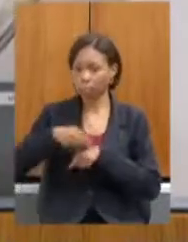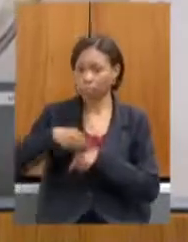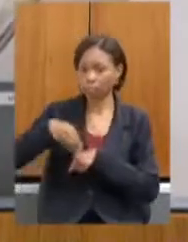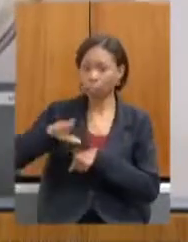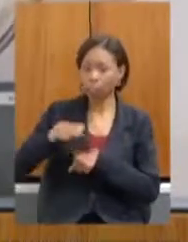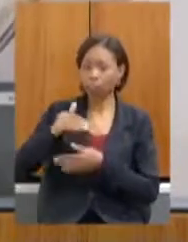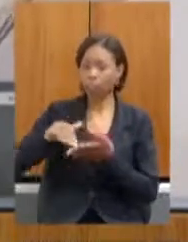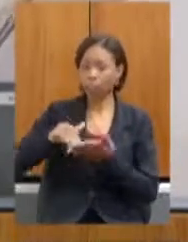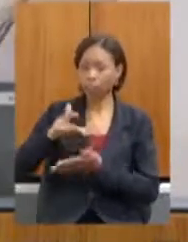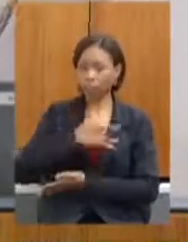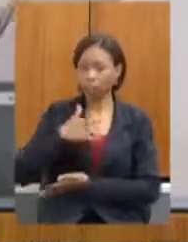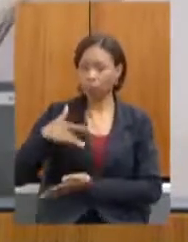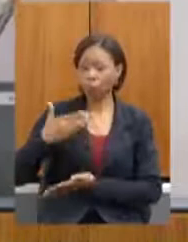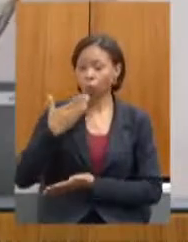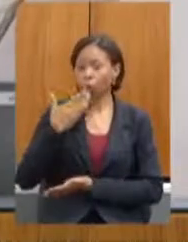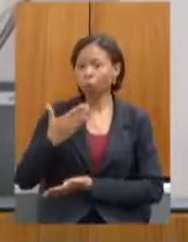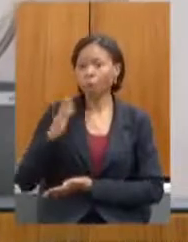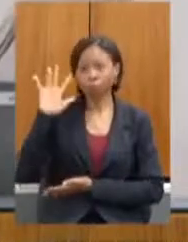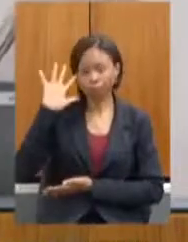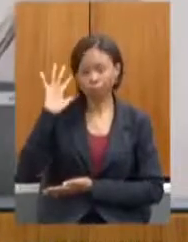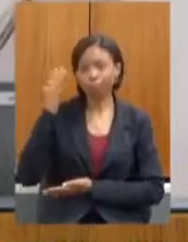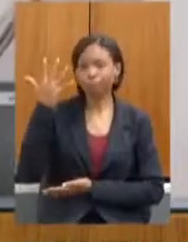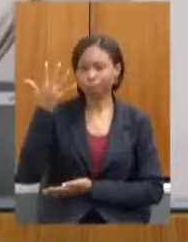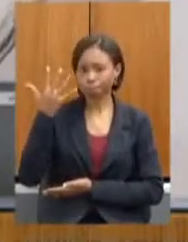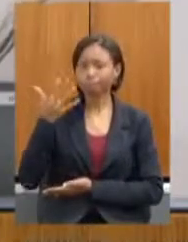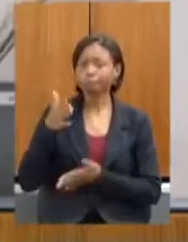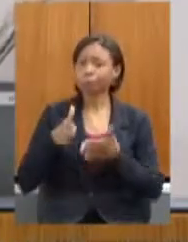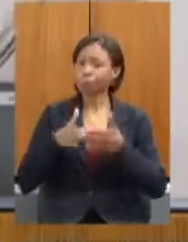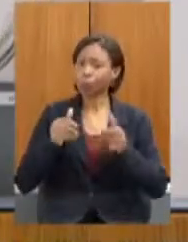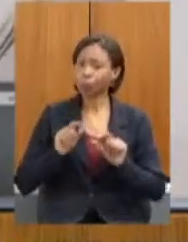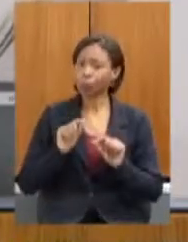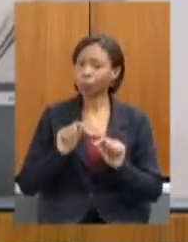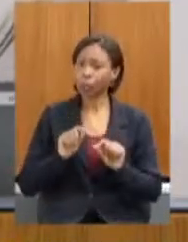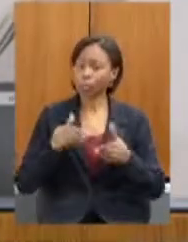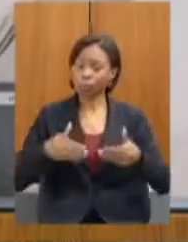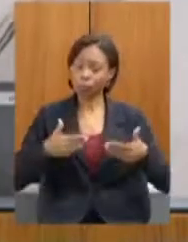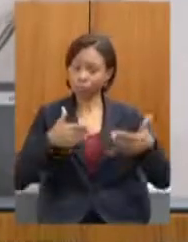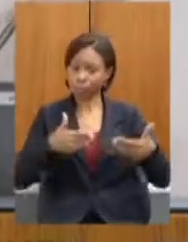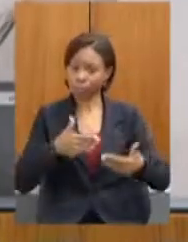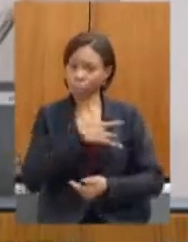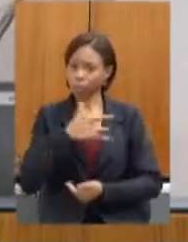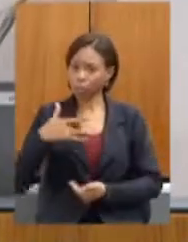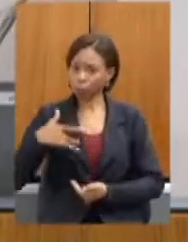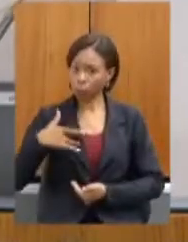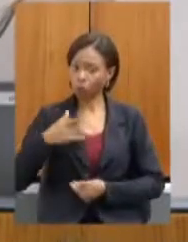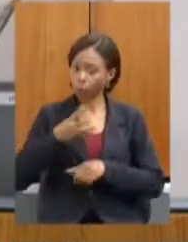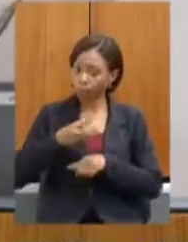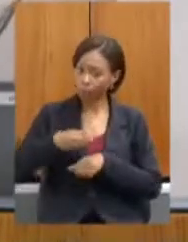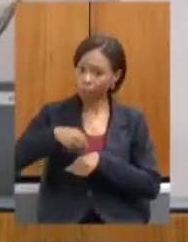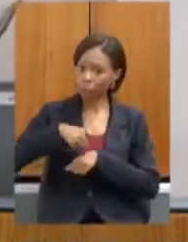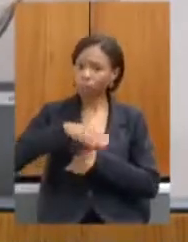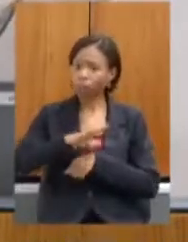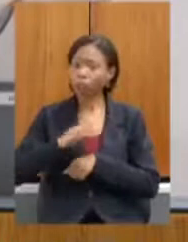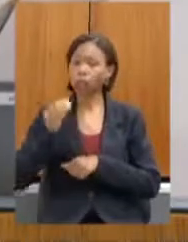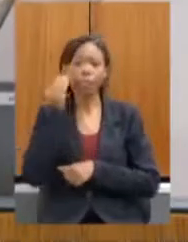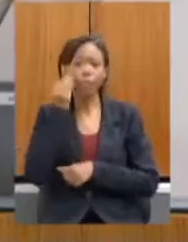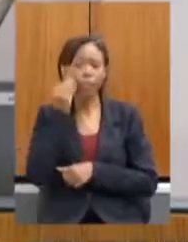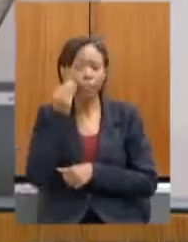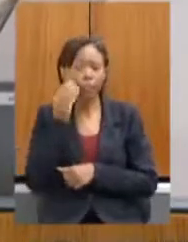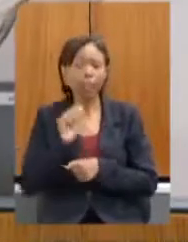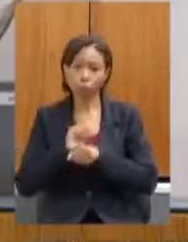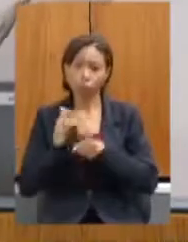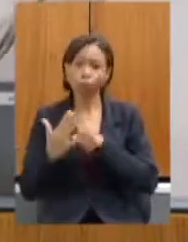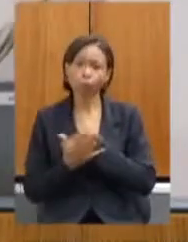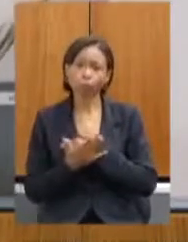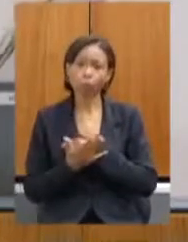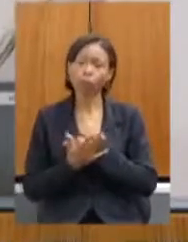estado de saúde pedido de providências para e solicite ao Ministério da Saúde o envio dos testes para ouvir 19 que